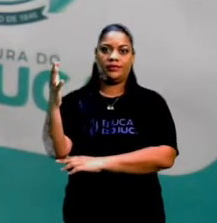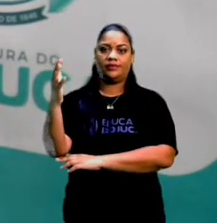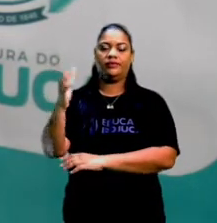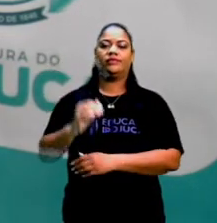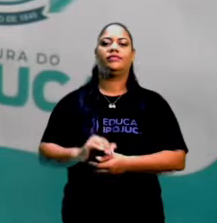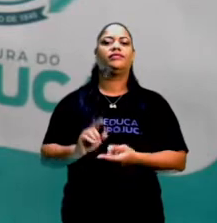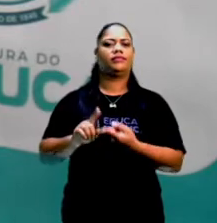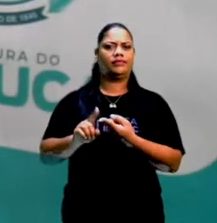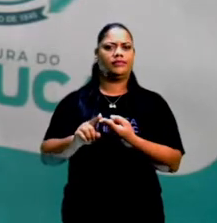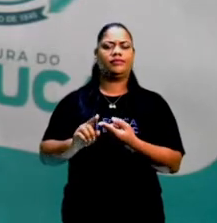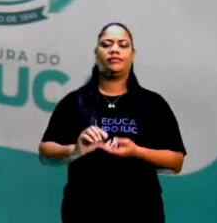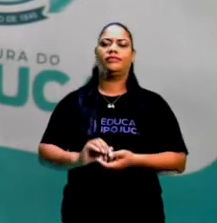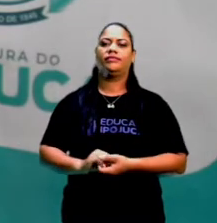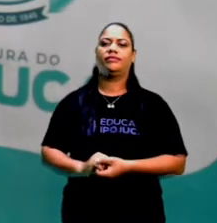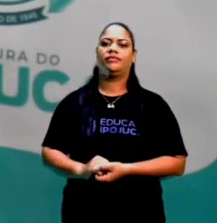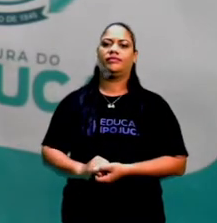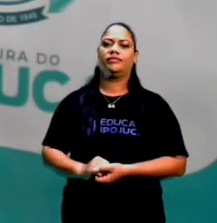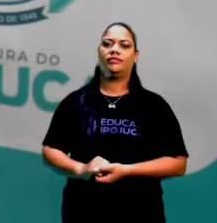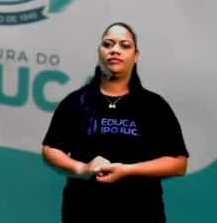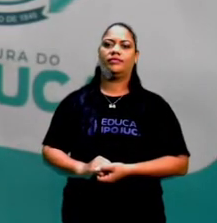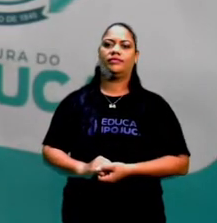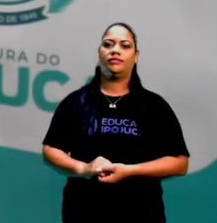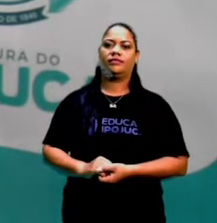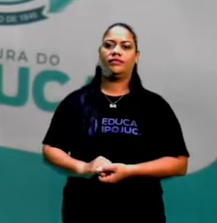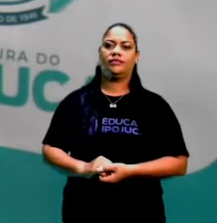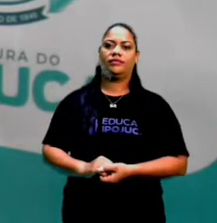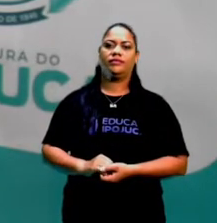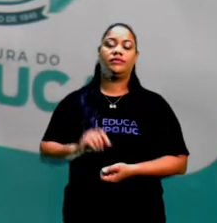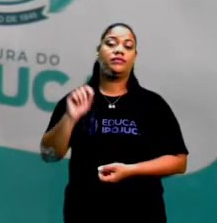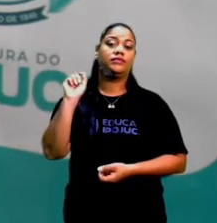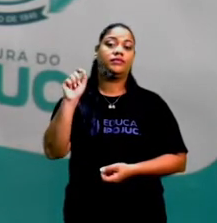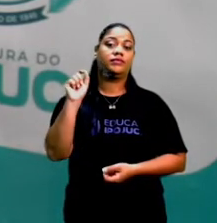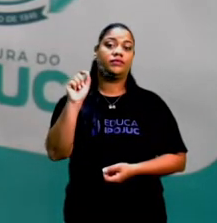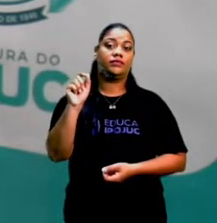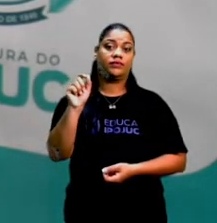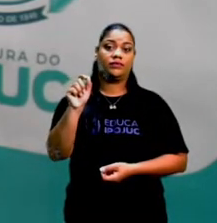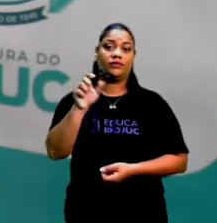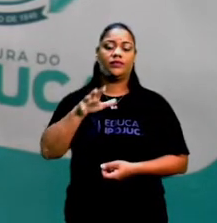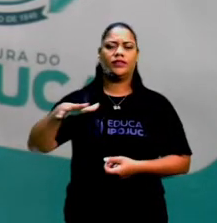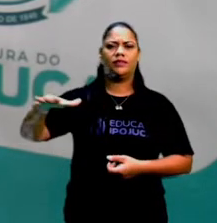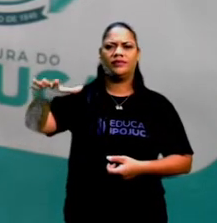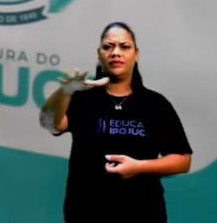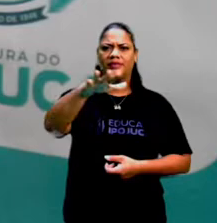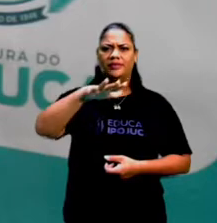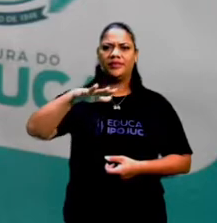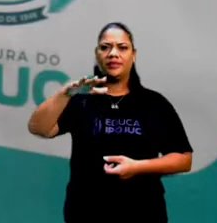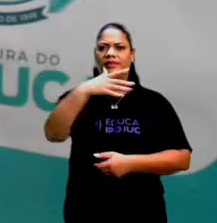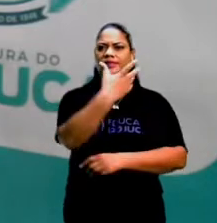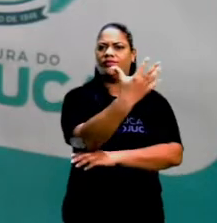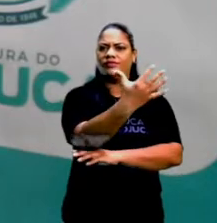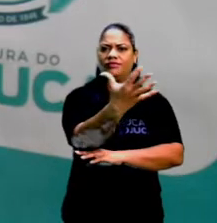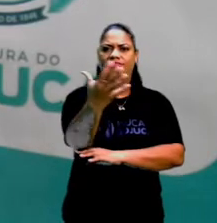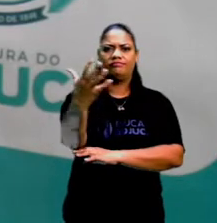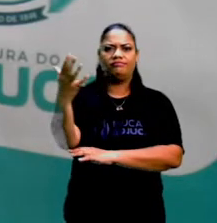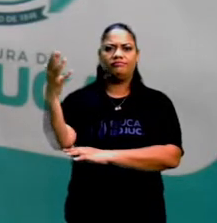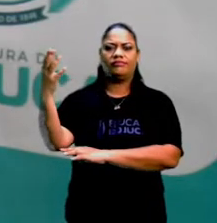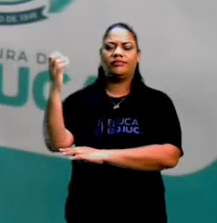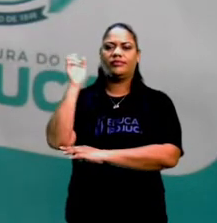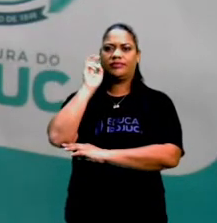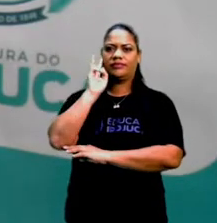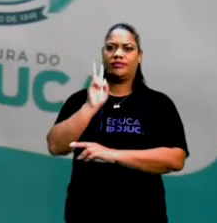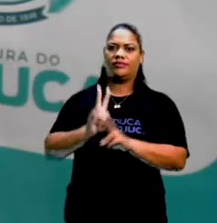também, certo? Então, vamos lá. O que é uma paisagem natural? Vamos observar o